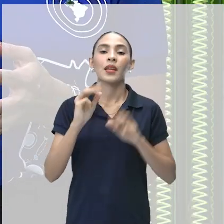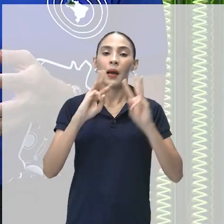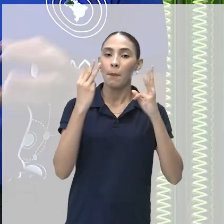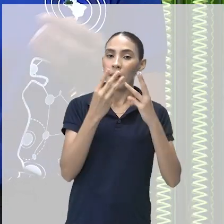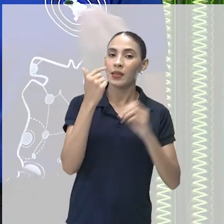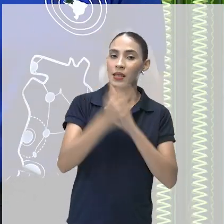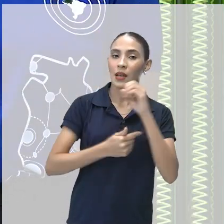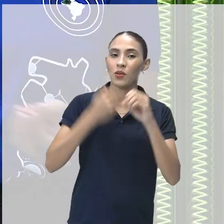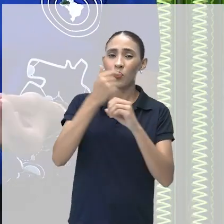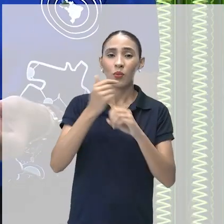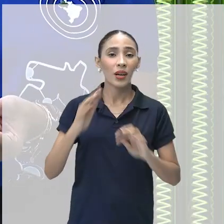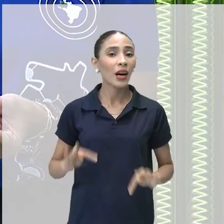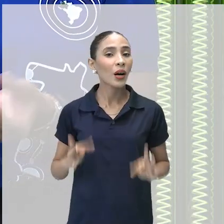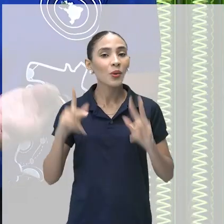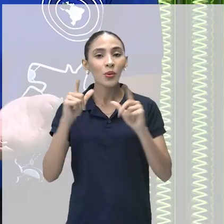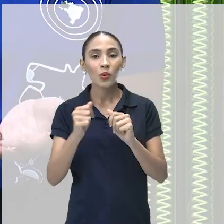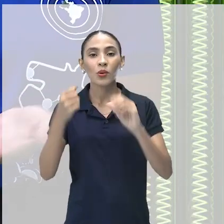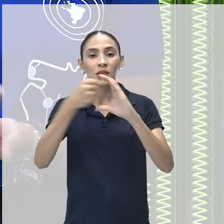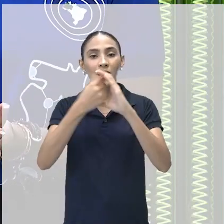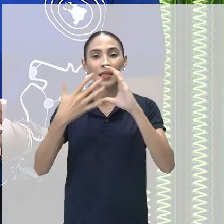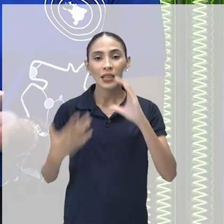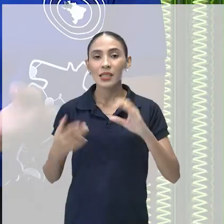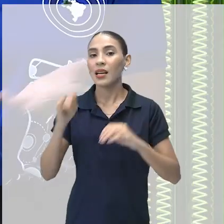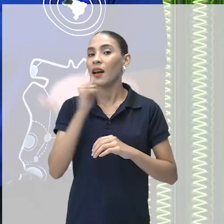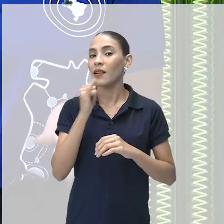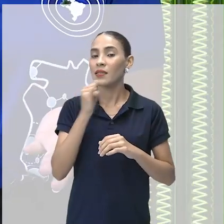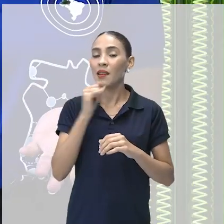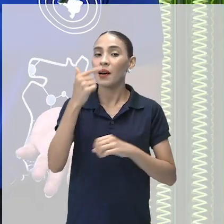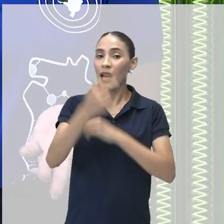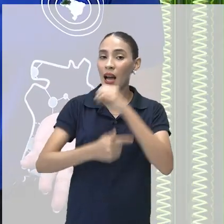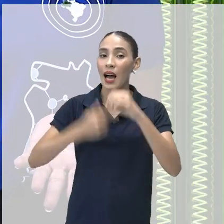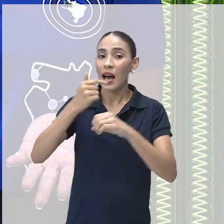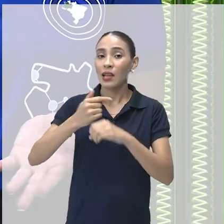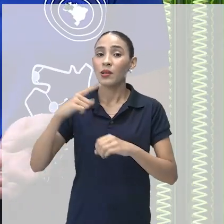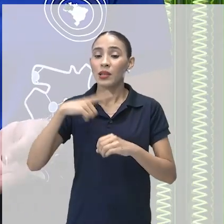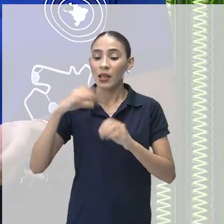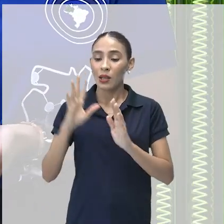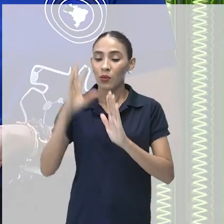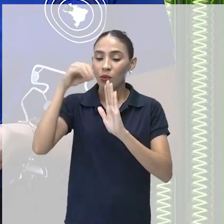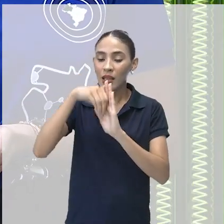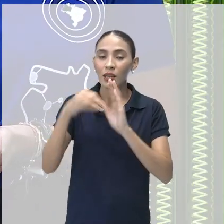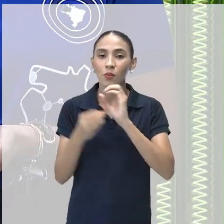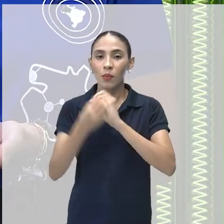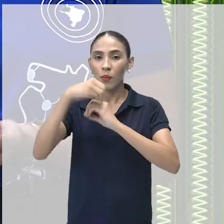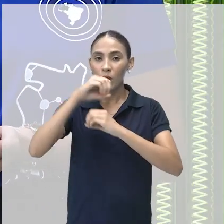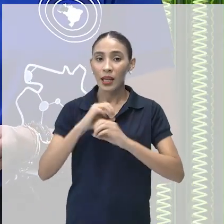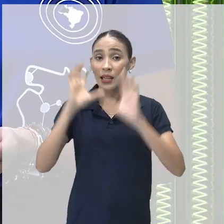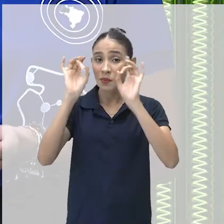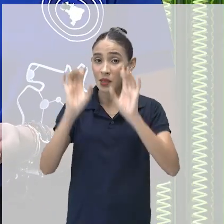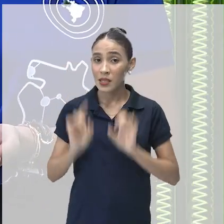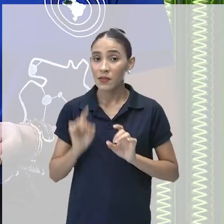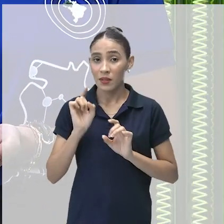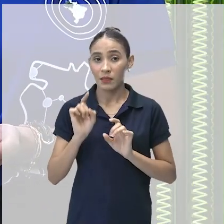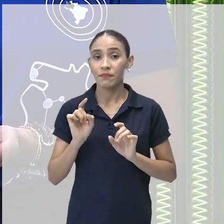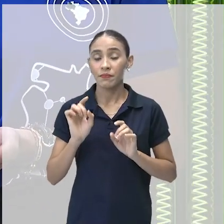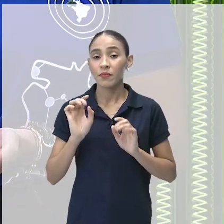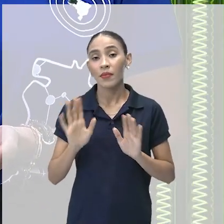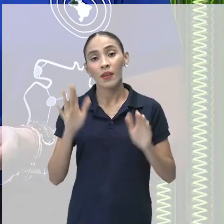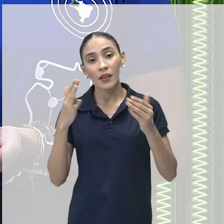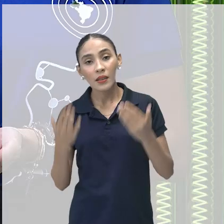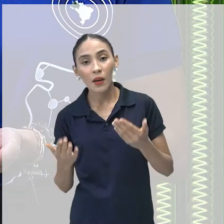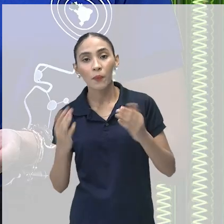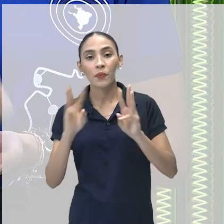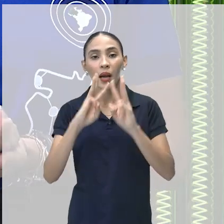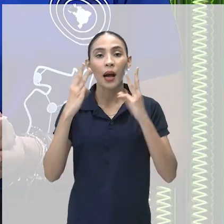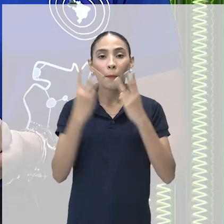com relação a todos os elementos, ou seja, átomos que compõem uma molécula específica que nós estejamos avaliando. Assim,